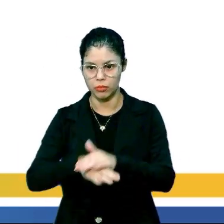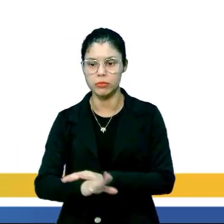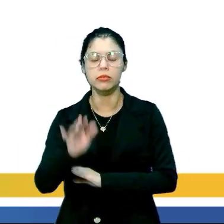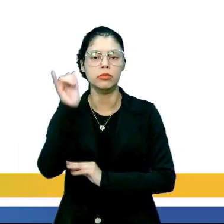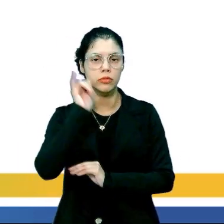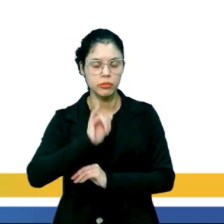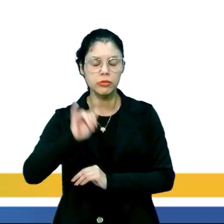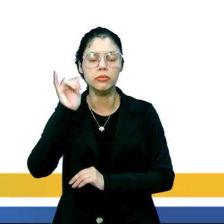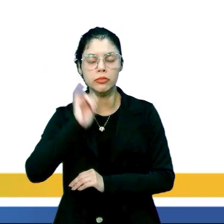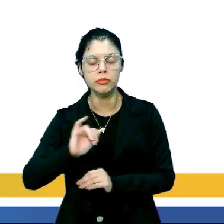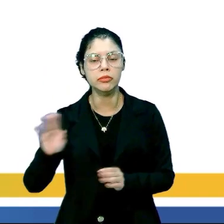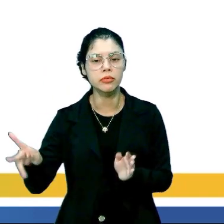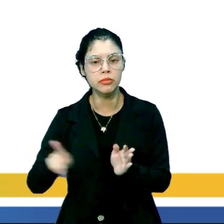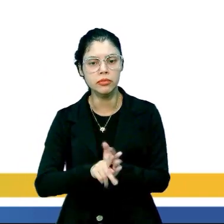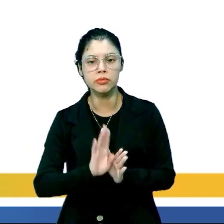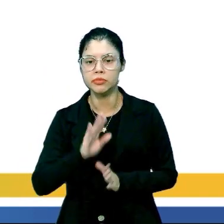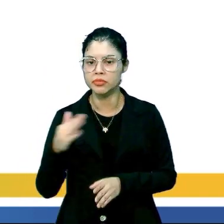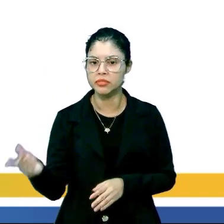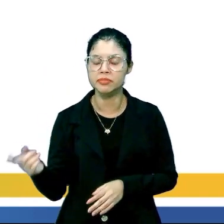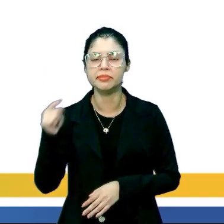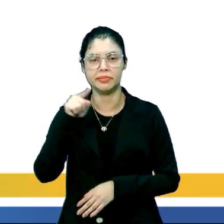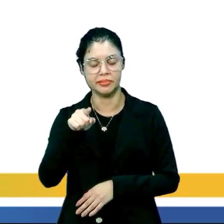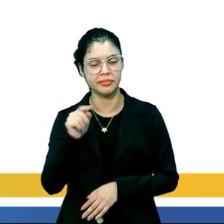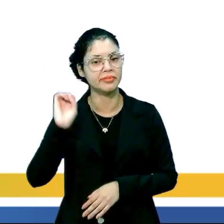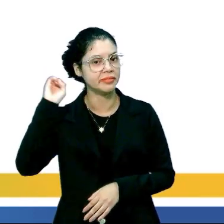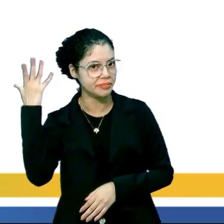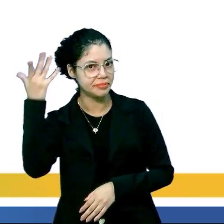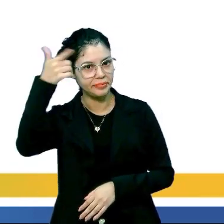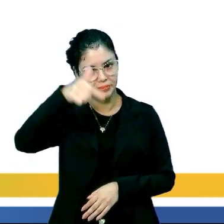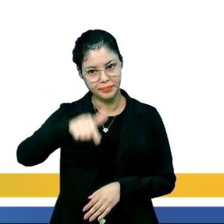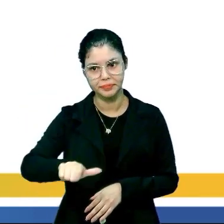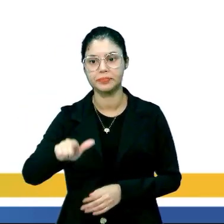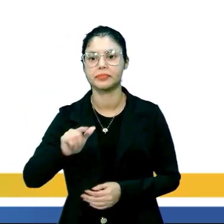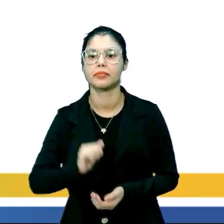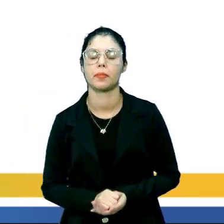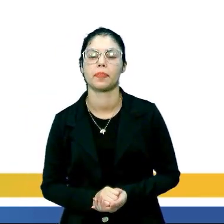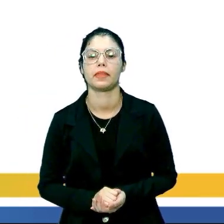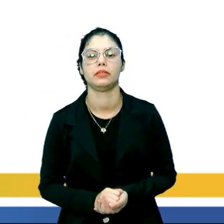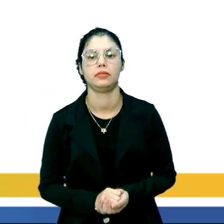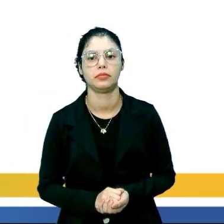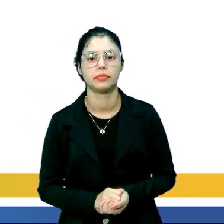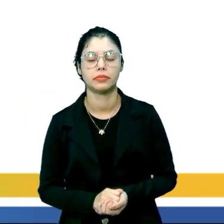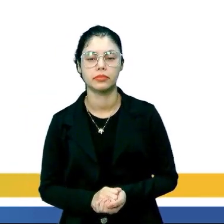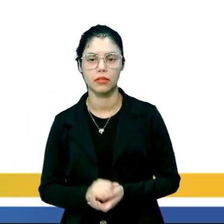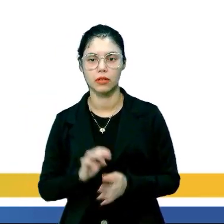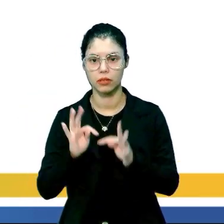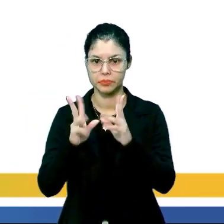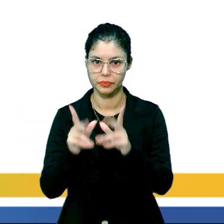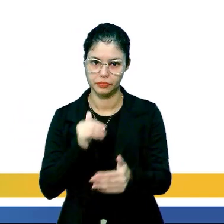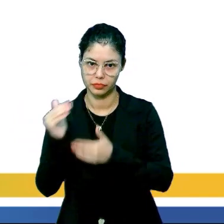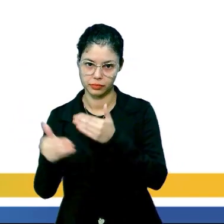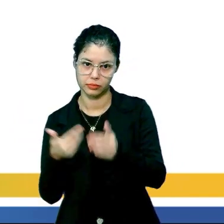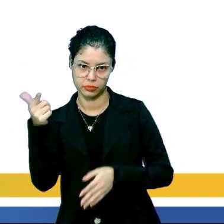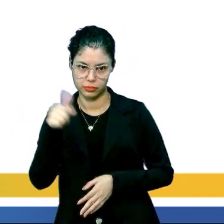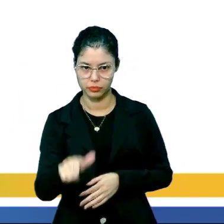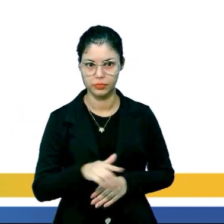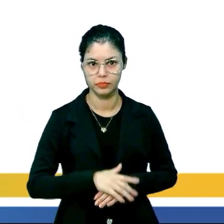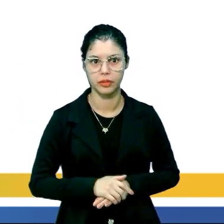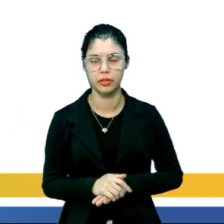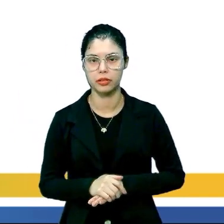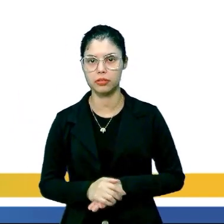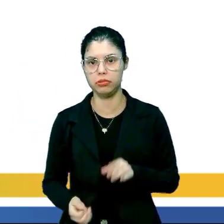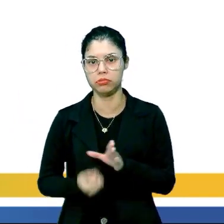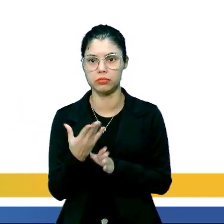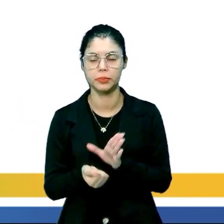essa informação para ele, para que quando você tiver exposto a esse antígeno, não faça todo esse processo novamente e o teu